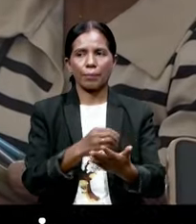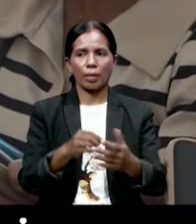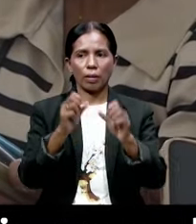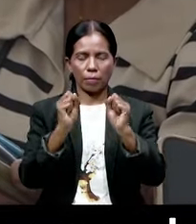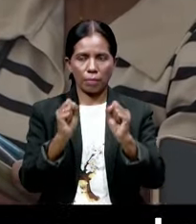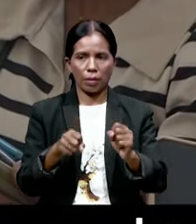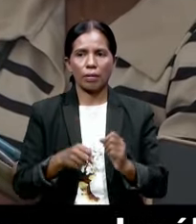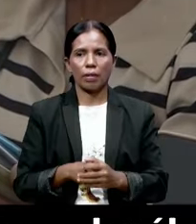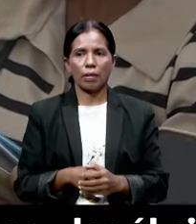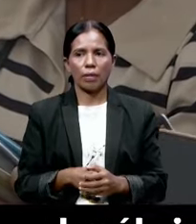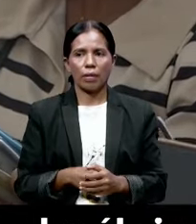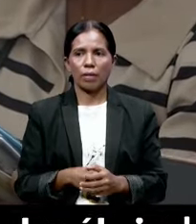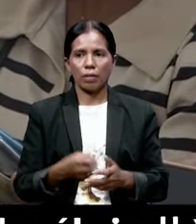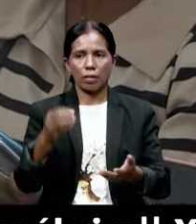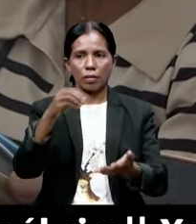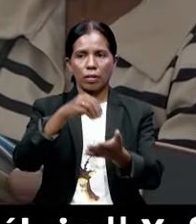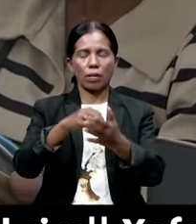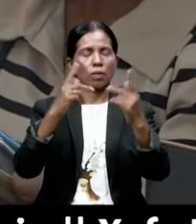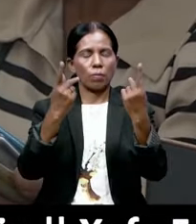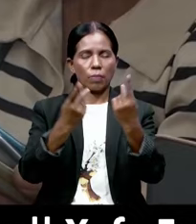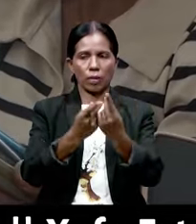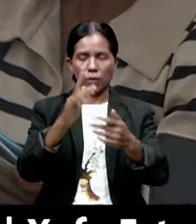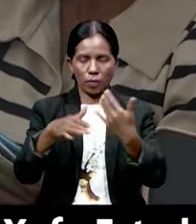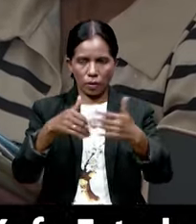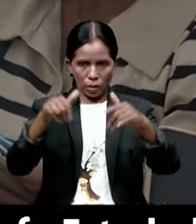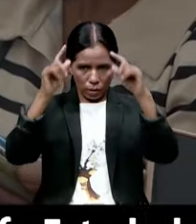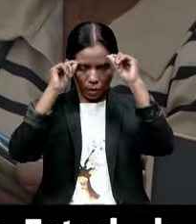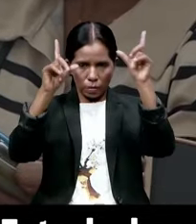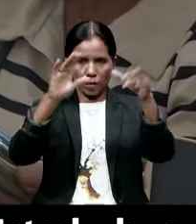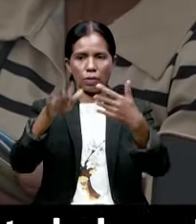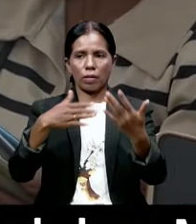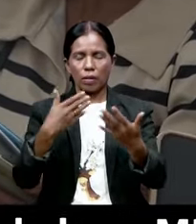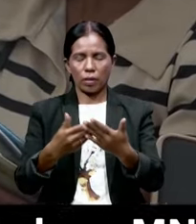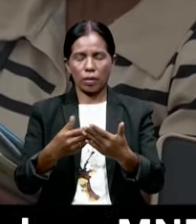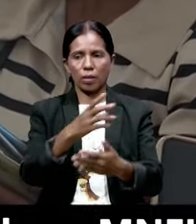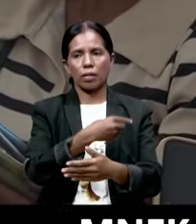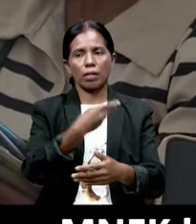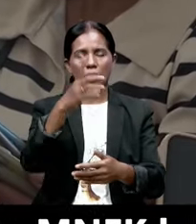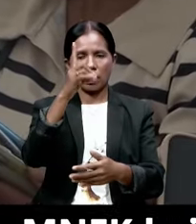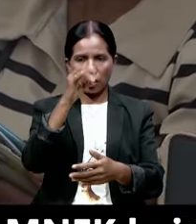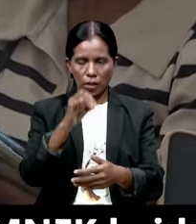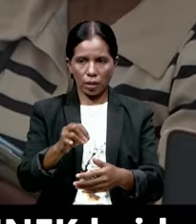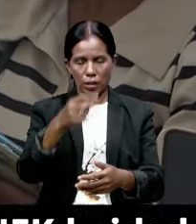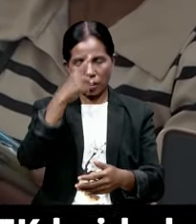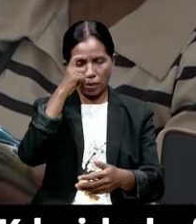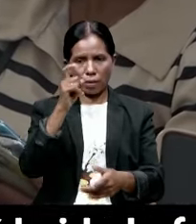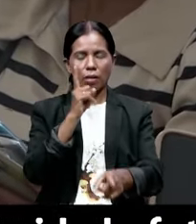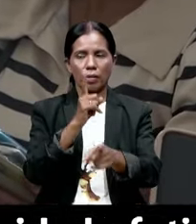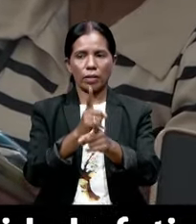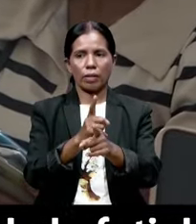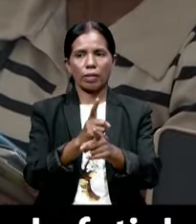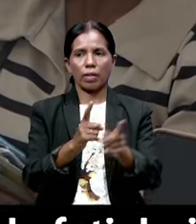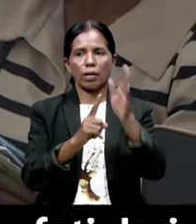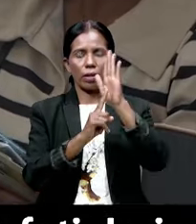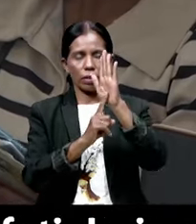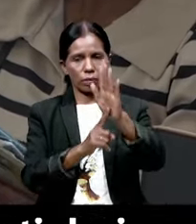belemos acumula hotu companhia sera nebe mak iha Timor larang liliu iha parte di linia tamba realidade nebe mak ohing fosai